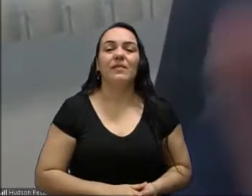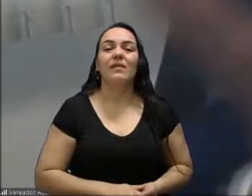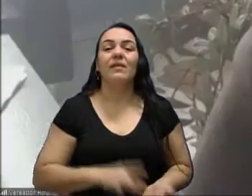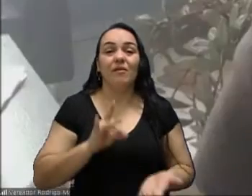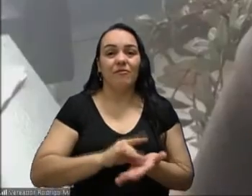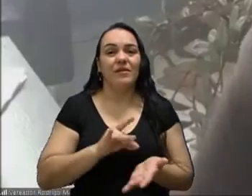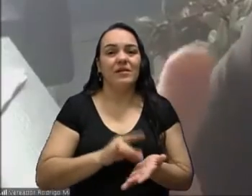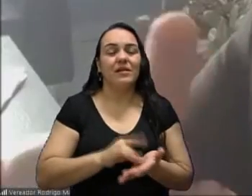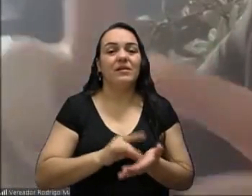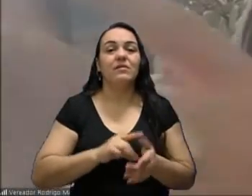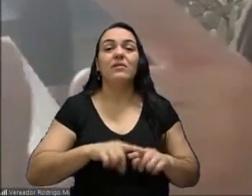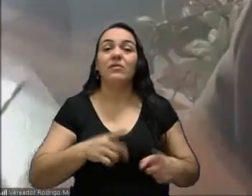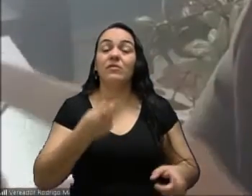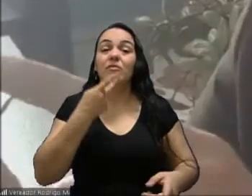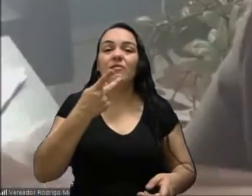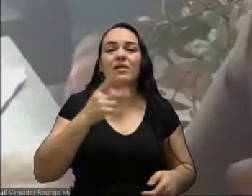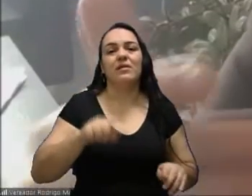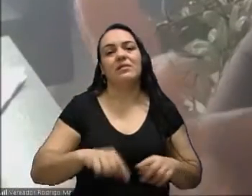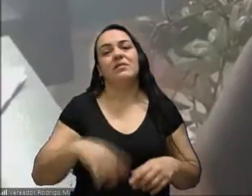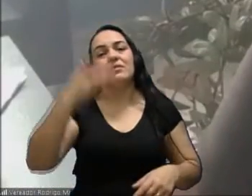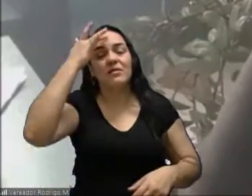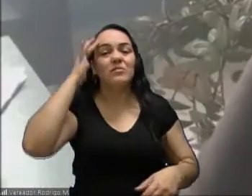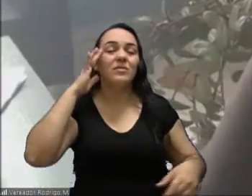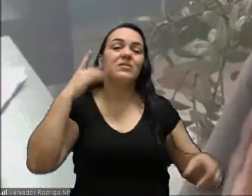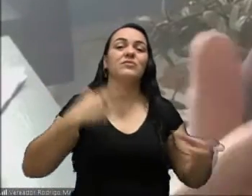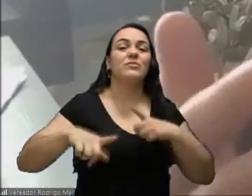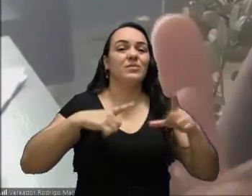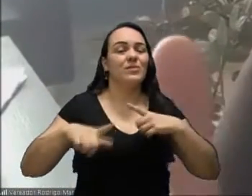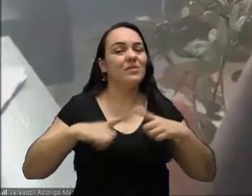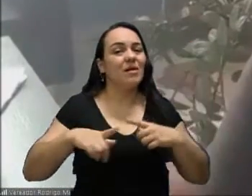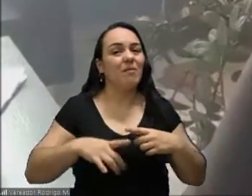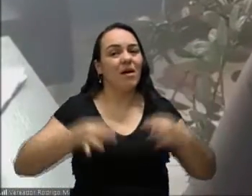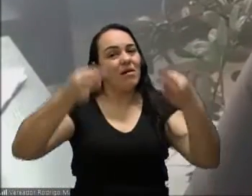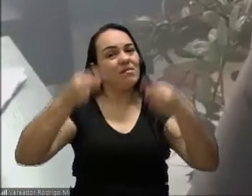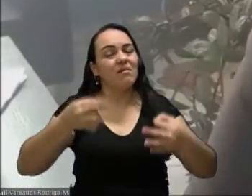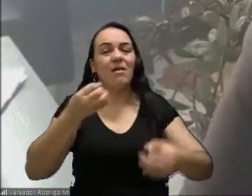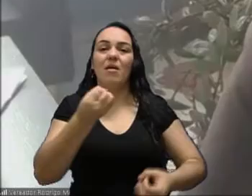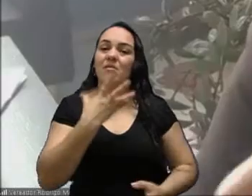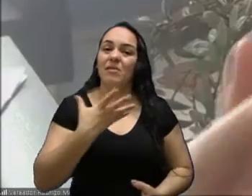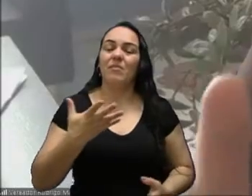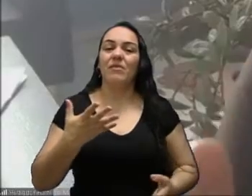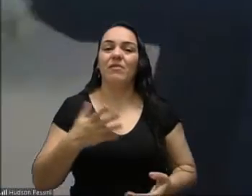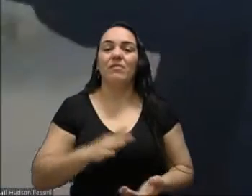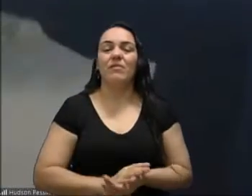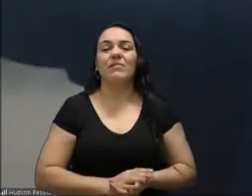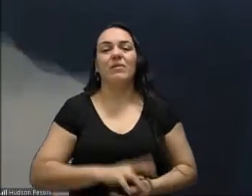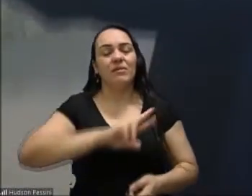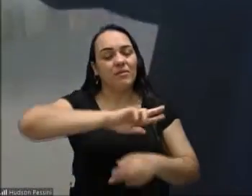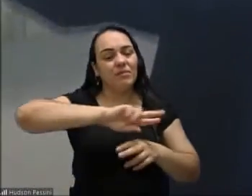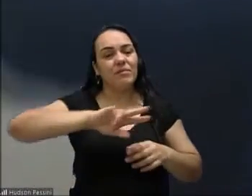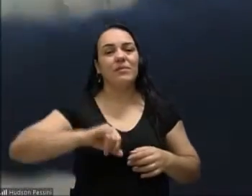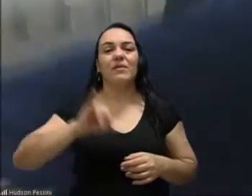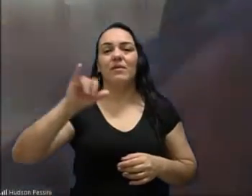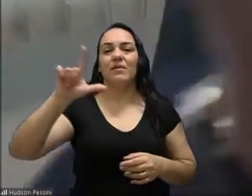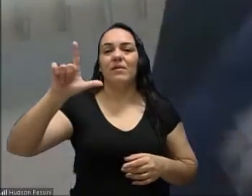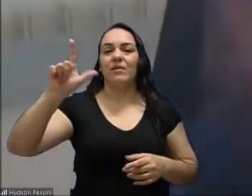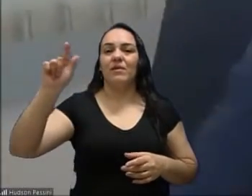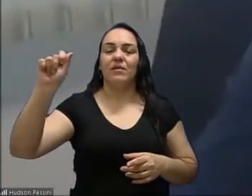não podem estar lá, mas eu estou falando das pessoas de bem, da Dona Hilda, do Walter do Frango, do seu Antônio, do ele agora...